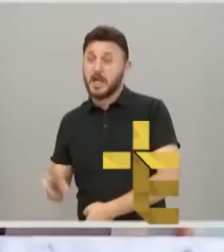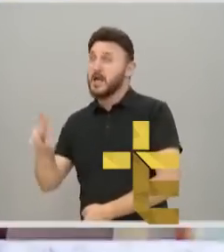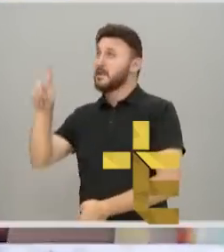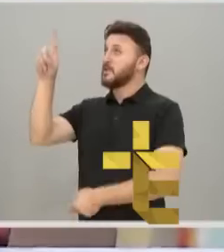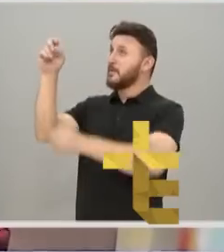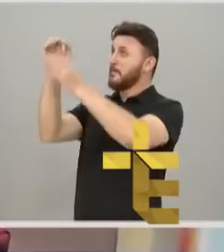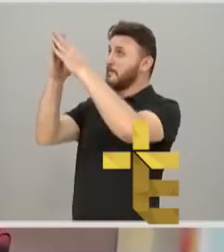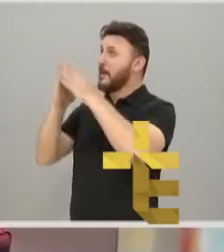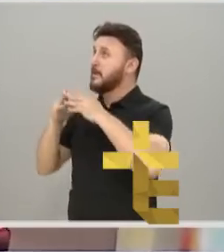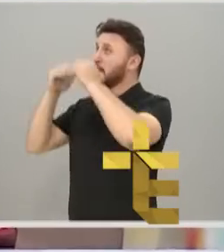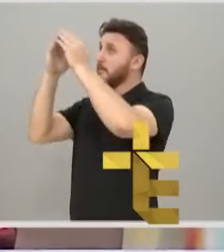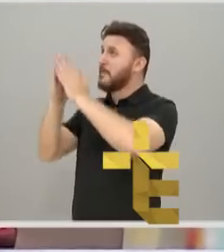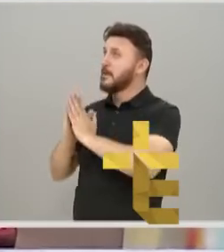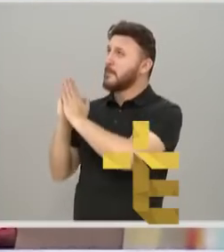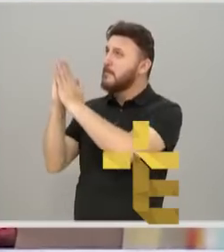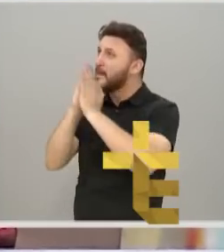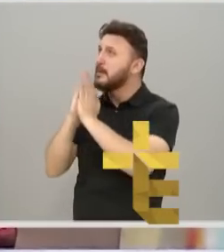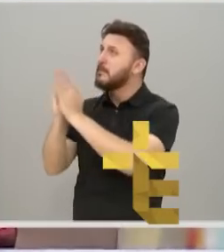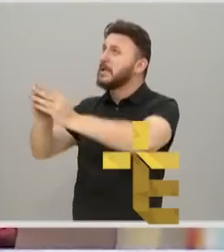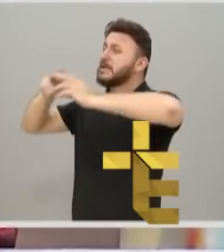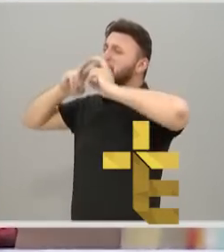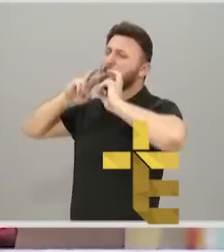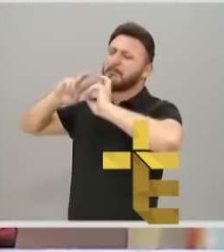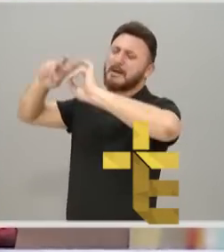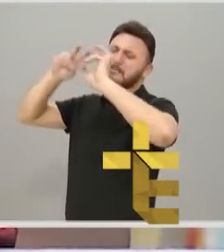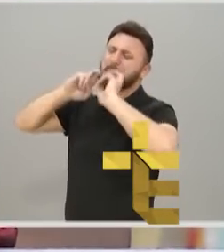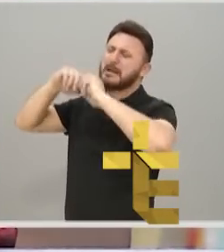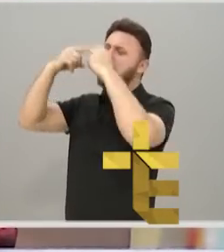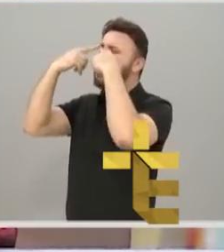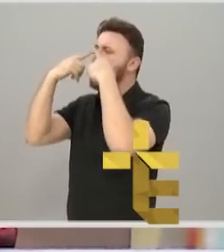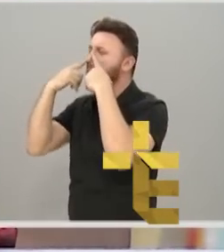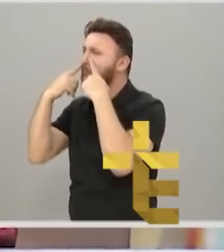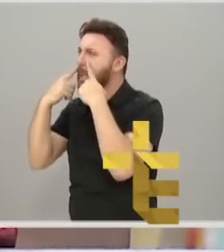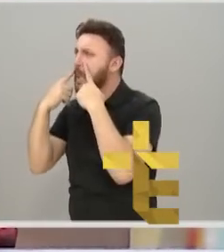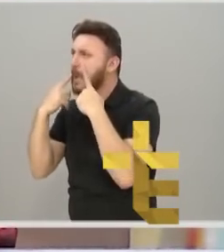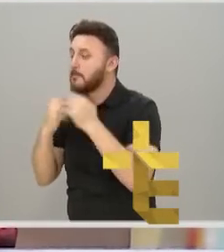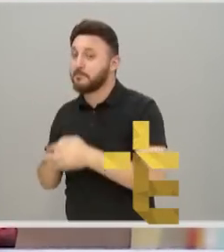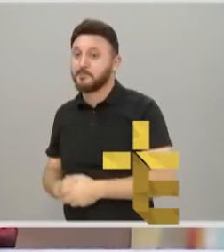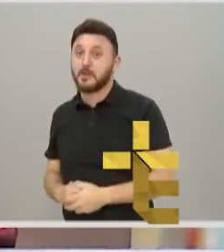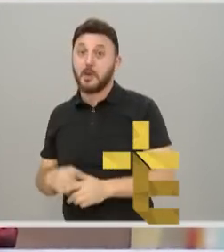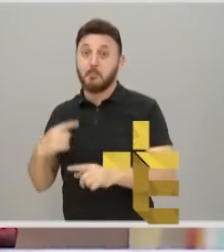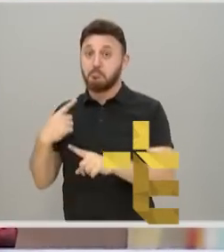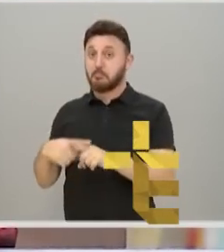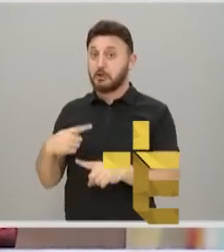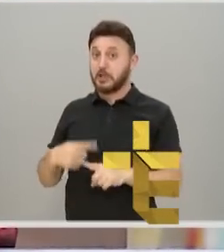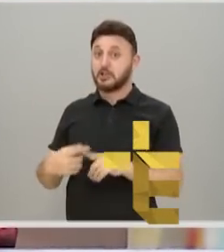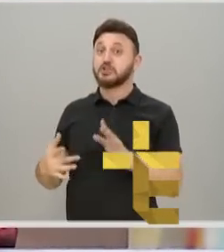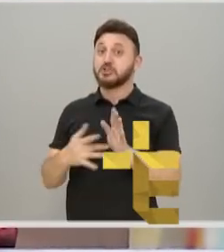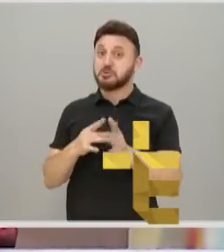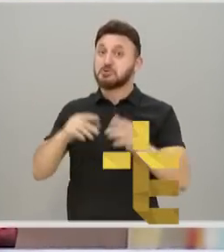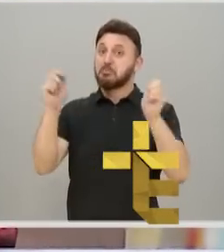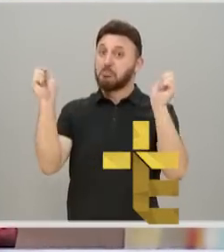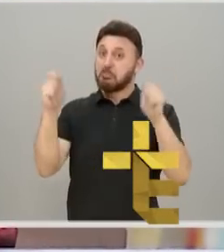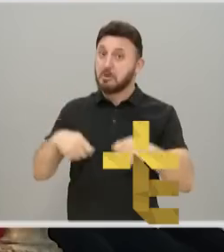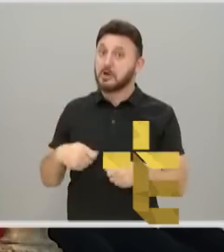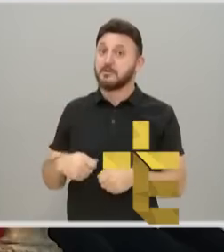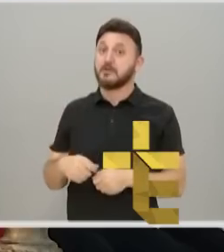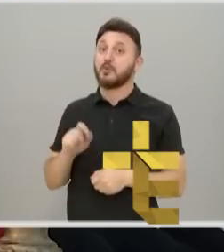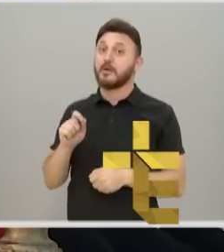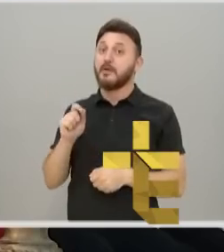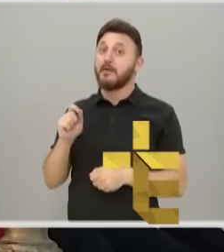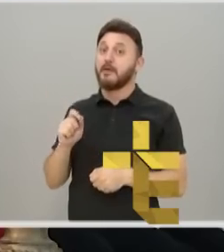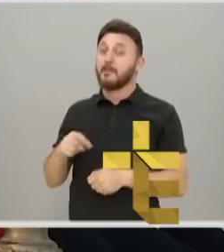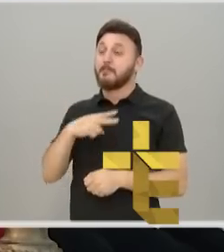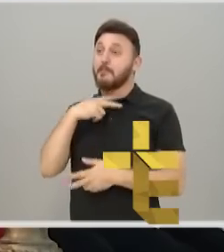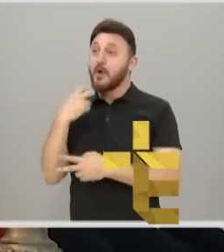súplicas, com forte clamor e lágrimas, aquele que era capaz de salvá-lo da morte.